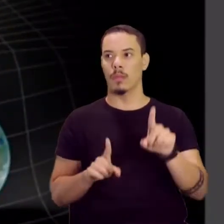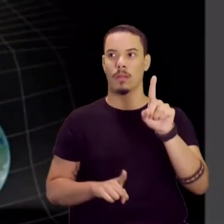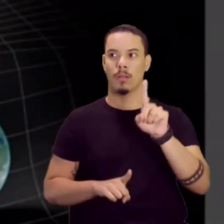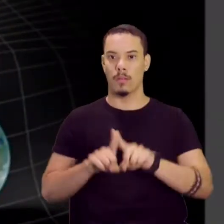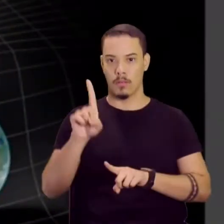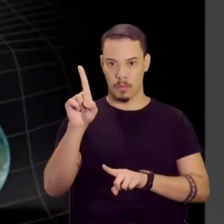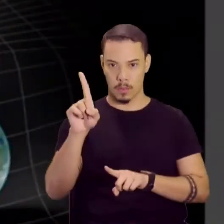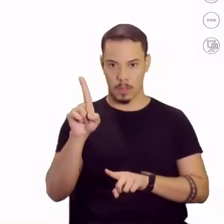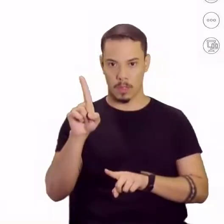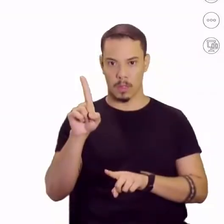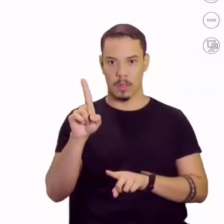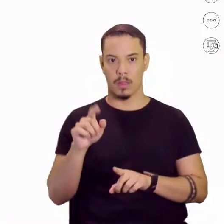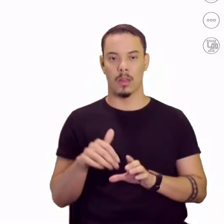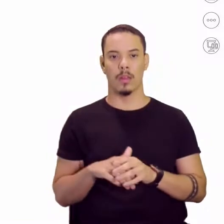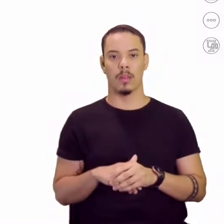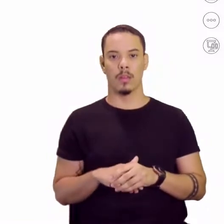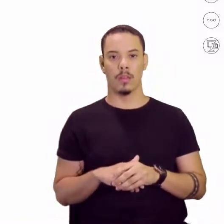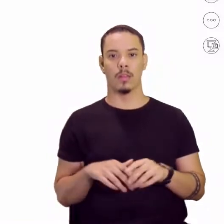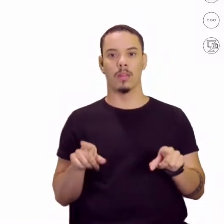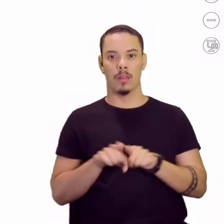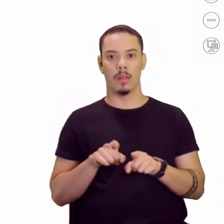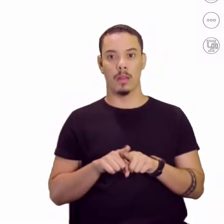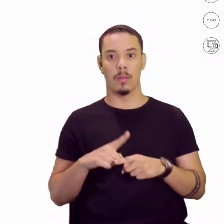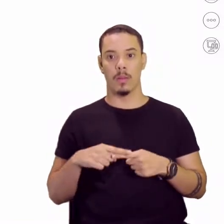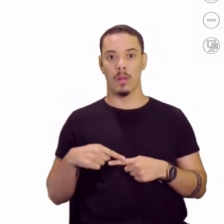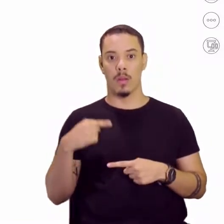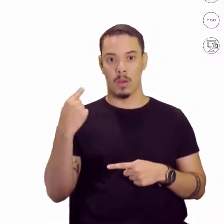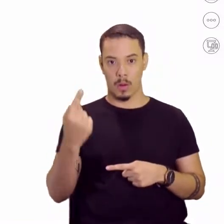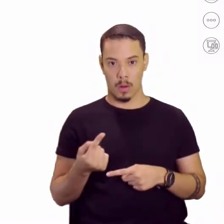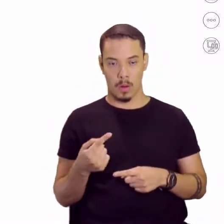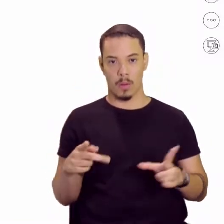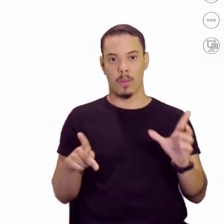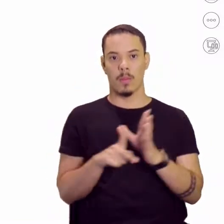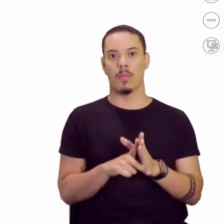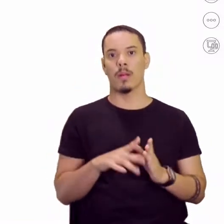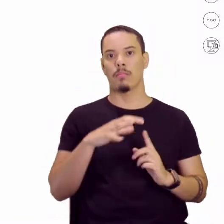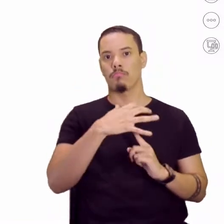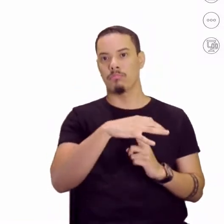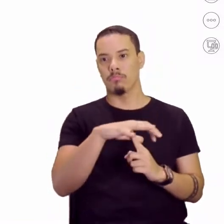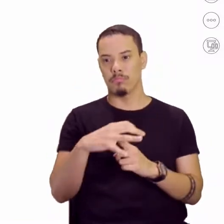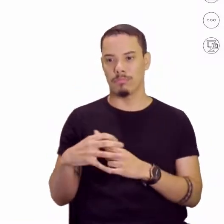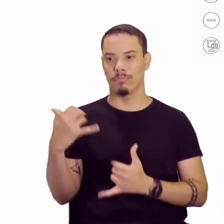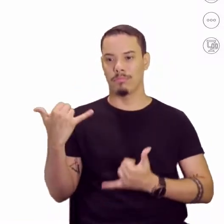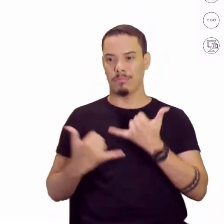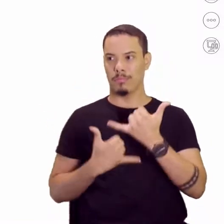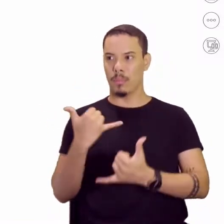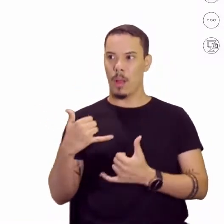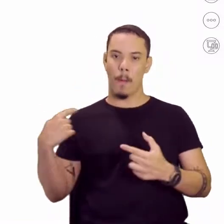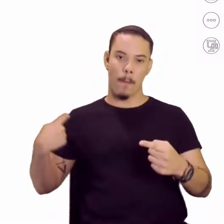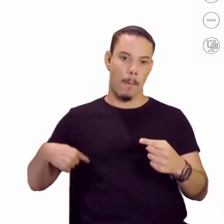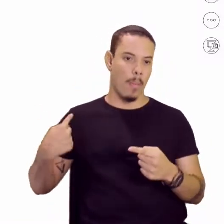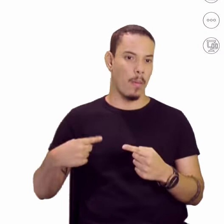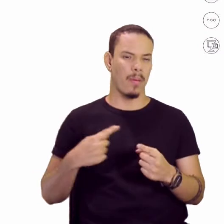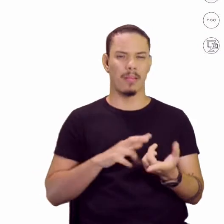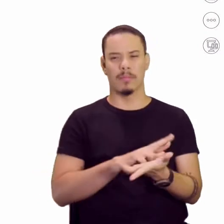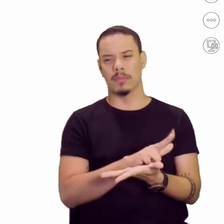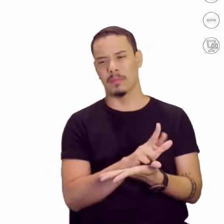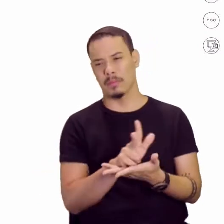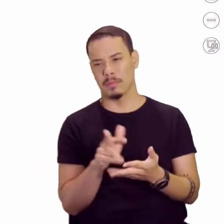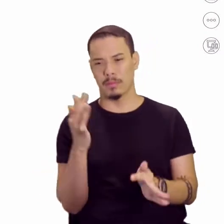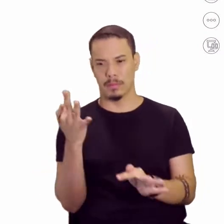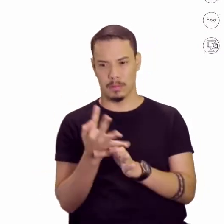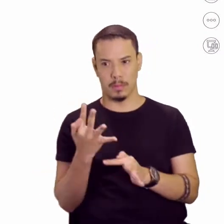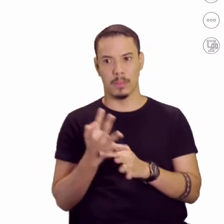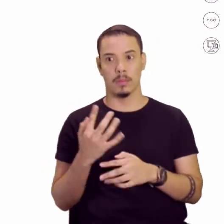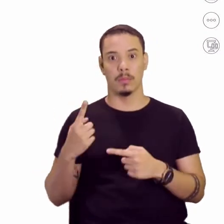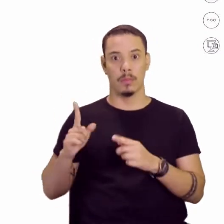foguetes, como estava escrito ali, e outros também, e até parques de diversões. Tem muita física ali, não tem? Tem, a gente vai analisar mais tarde